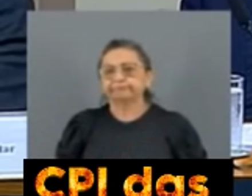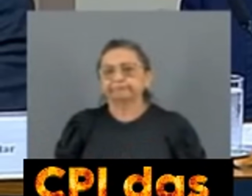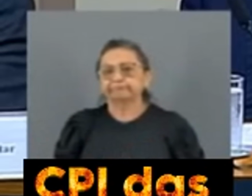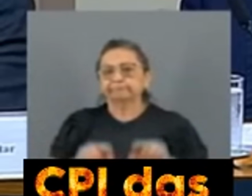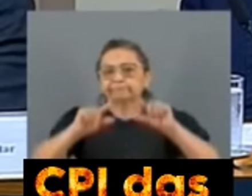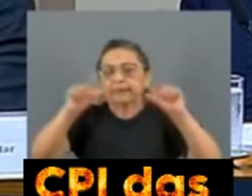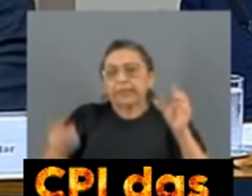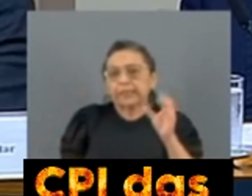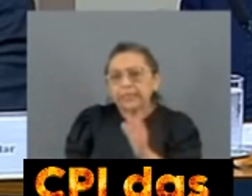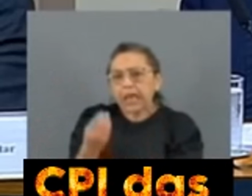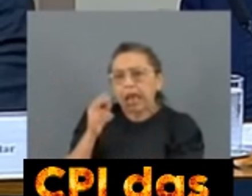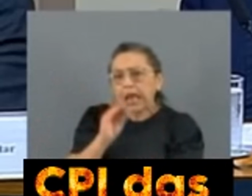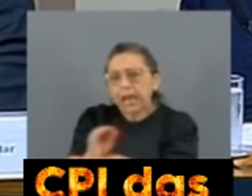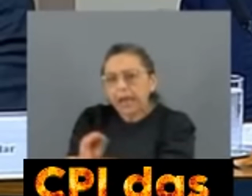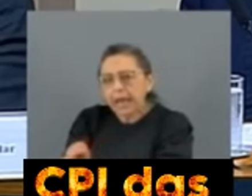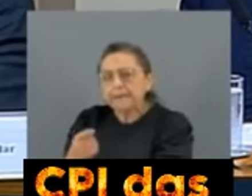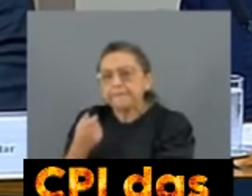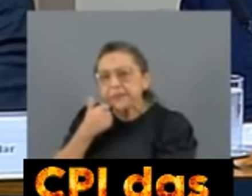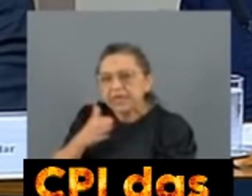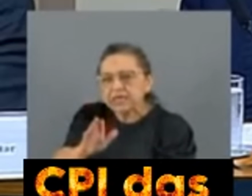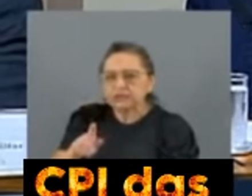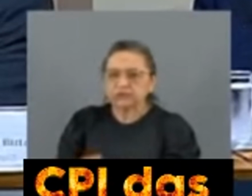Criação de peixe, piscicultura.